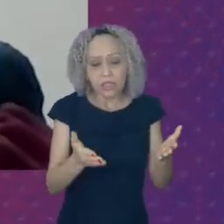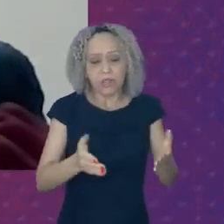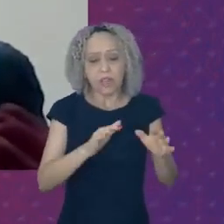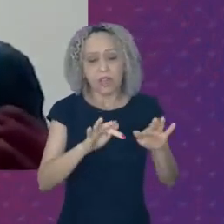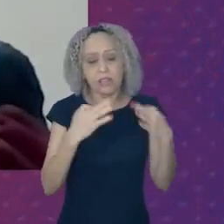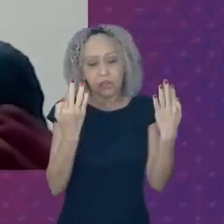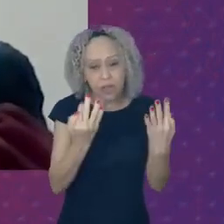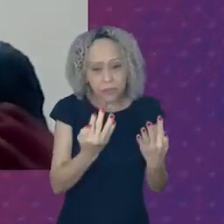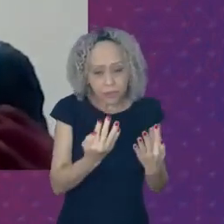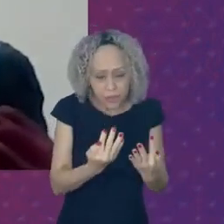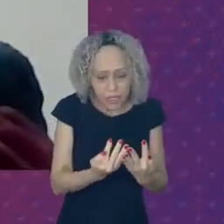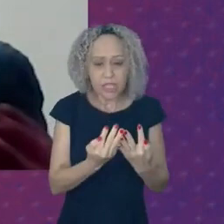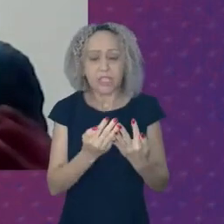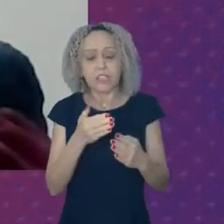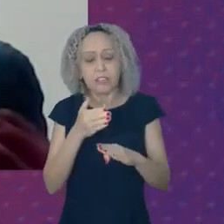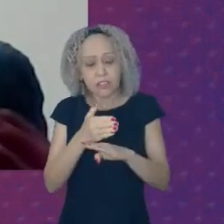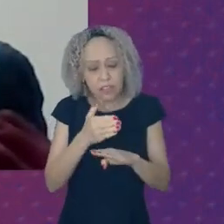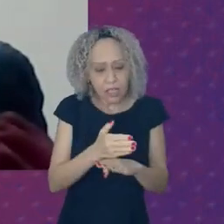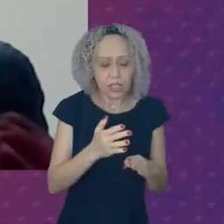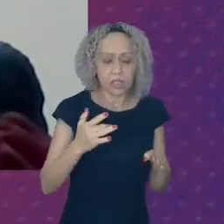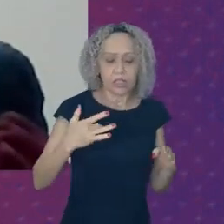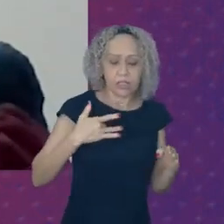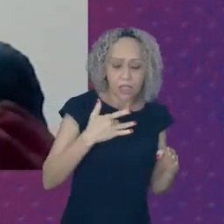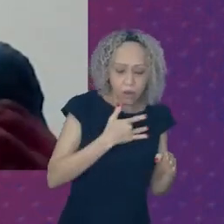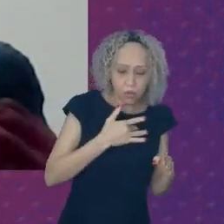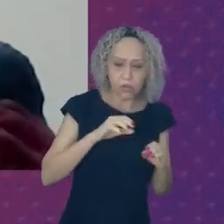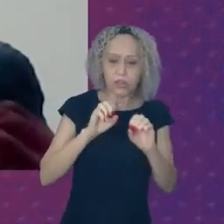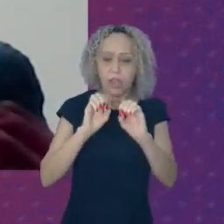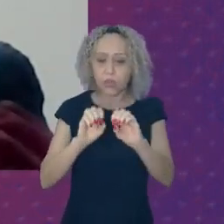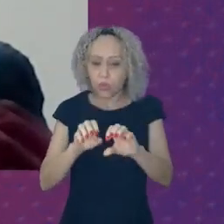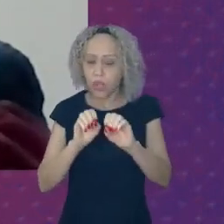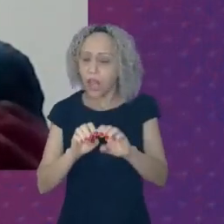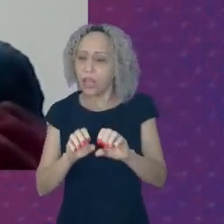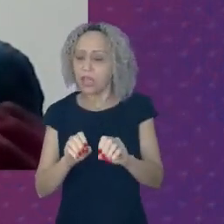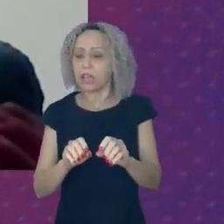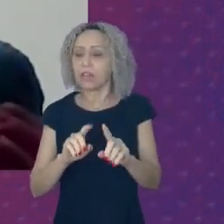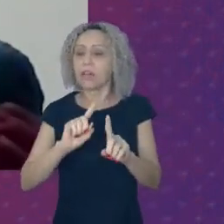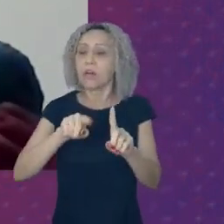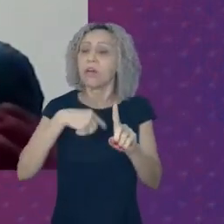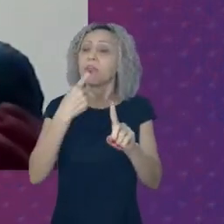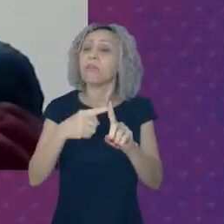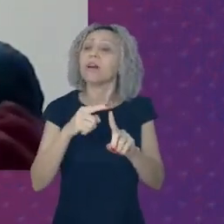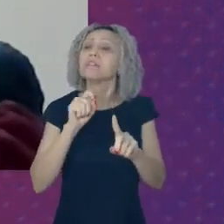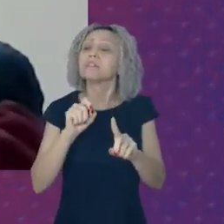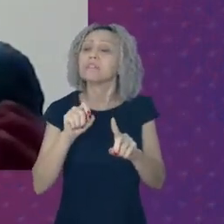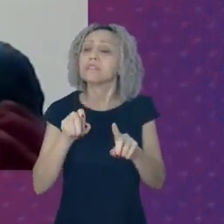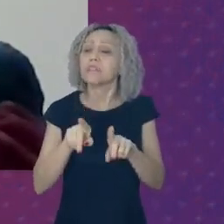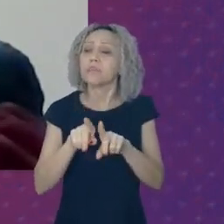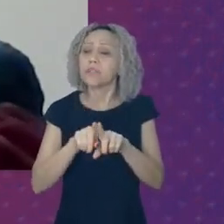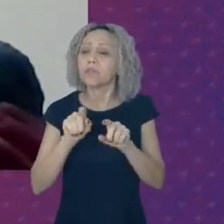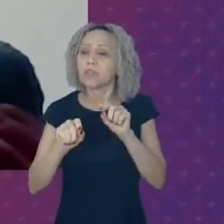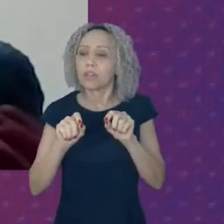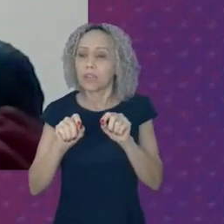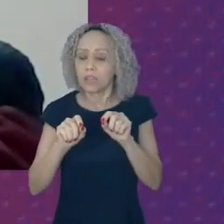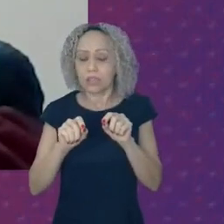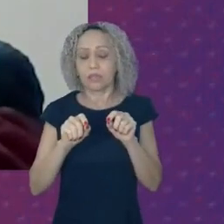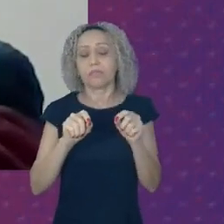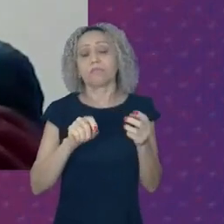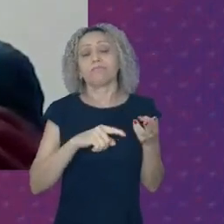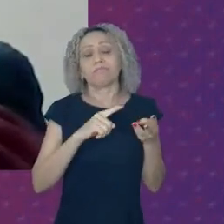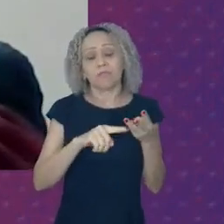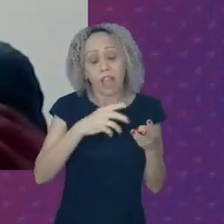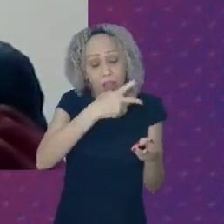serviços tanto de saúde quanto de educação, mas a gente tinha mais facilidade, inclusive, com relação à vacinação